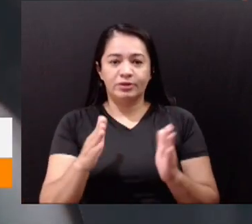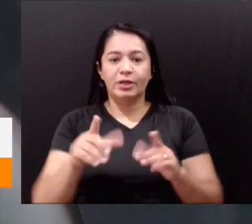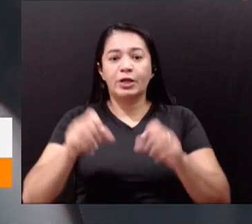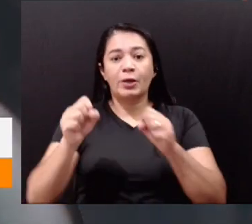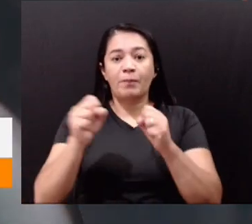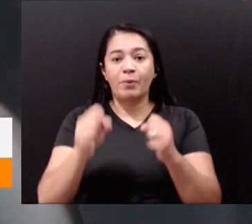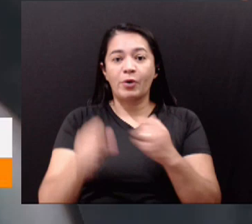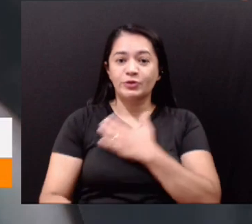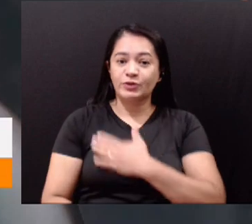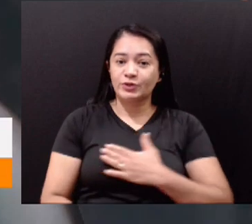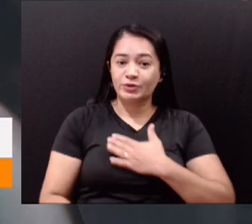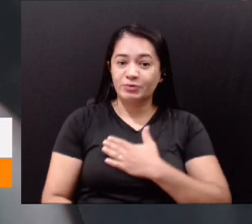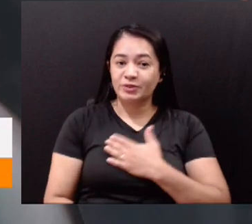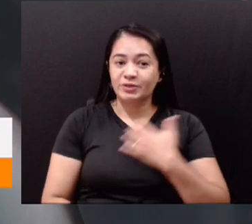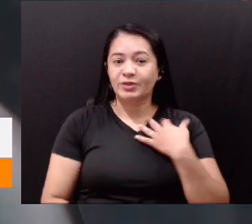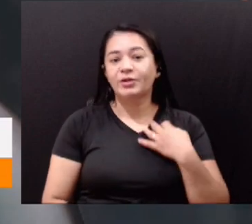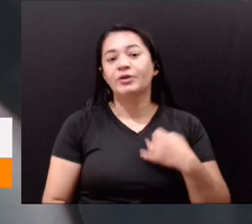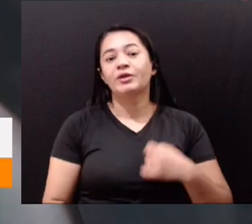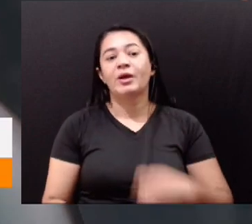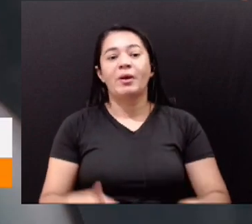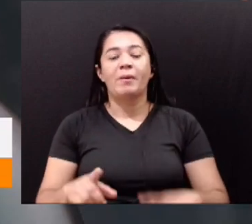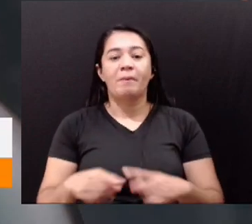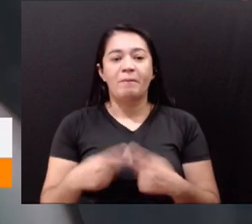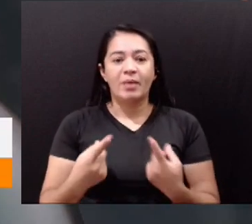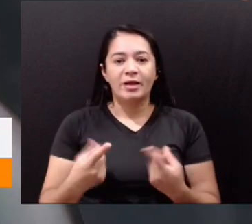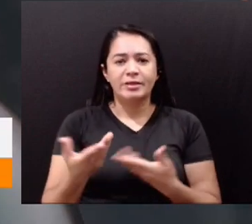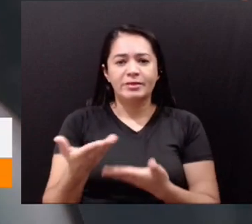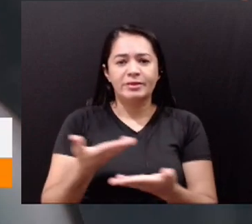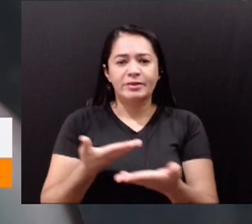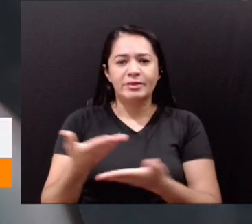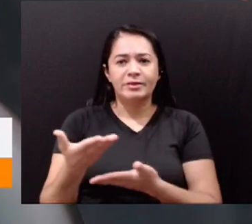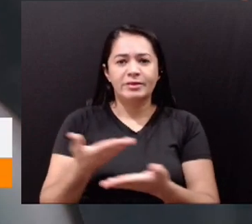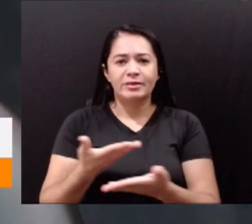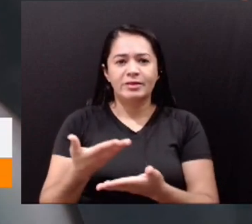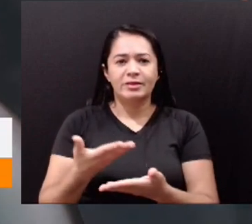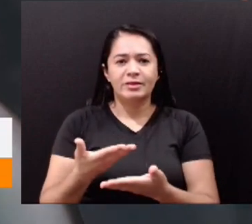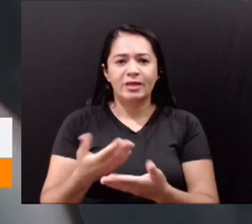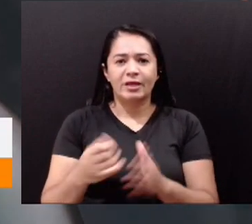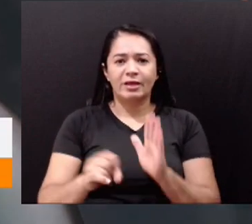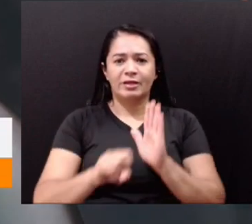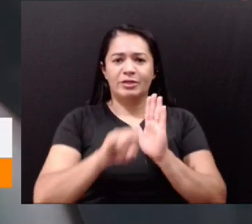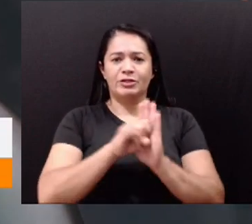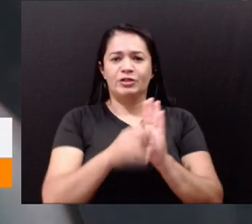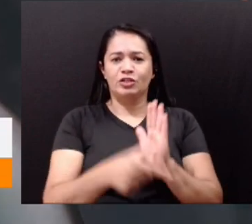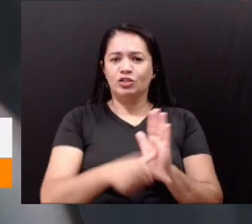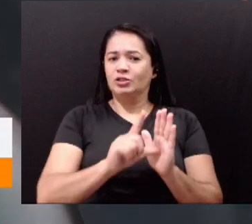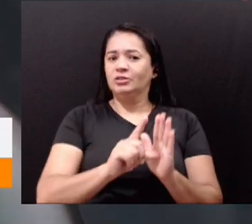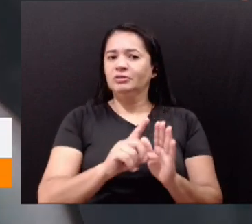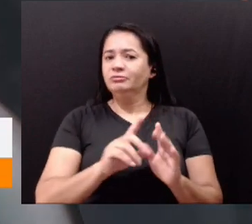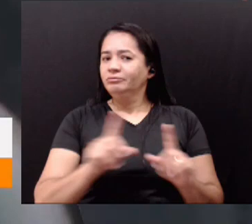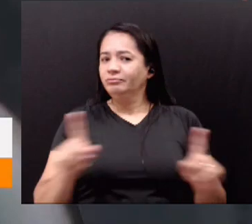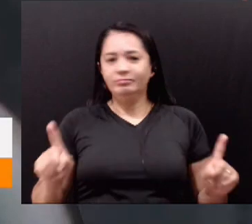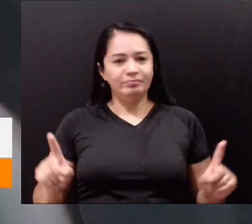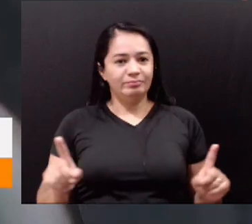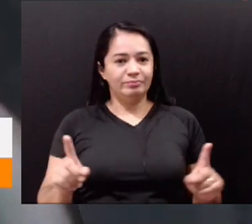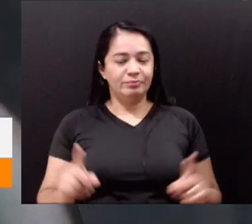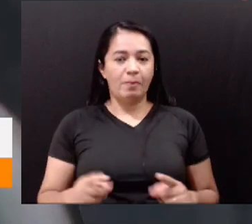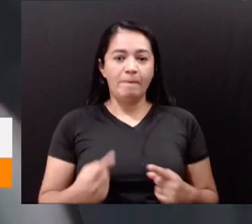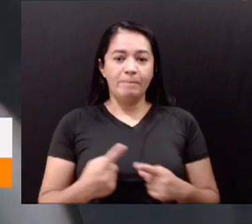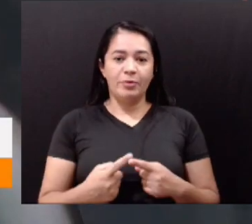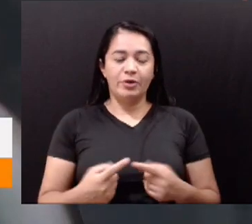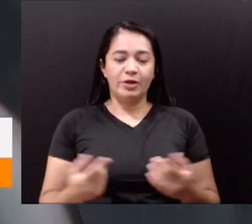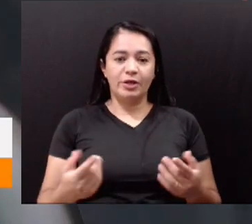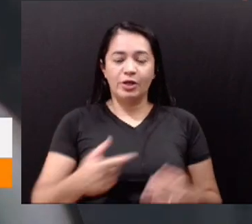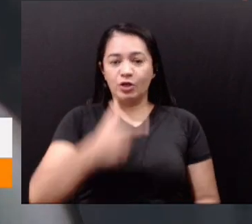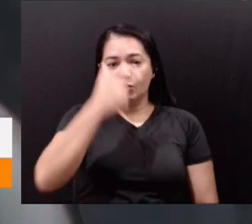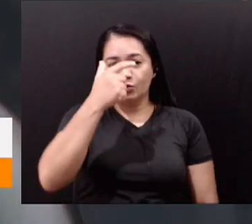não necessariamente vai envolver aquela identidade anterior, né, assim, eu sou cabeleireira, mas hoje em dia